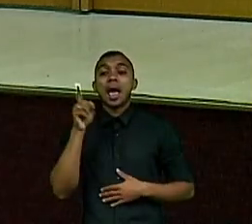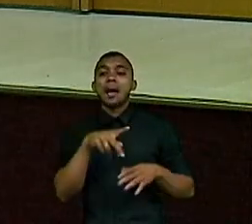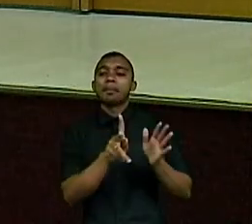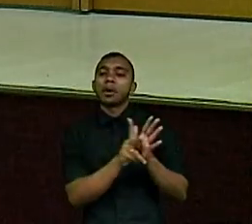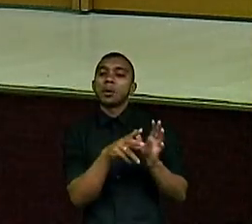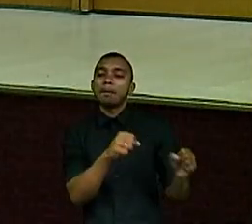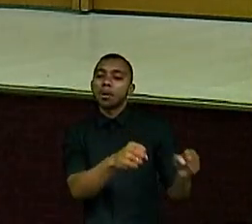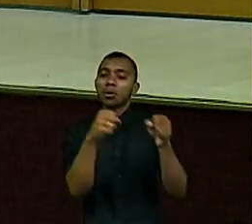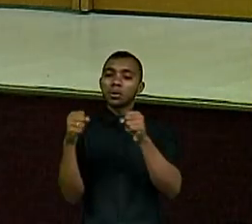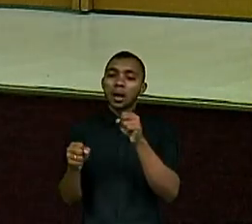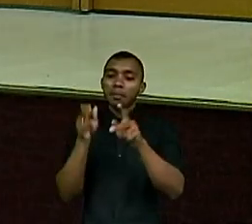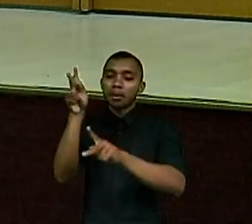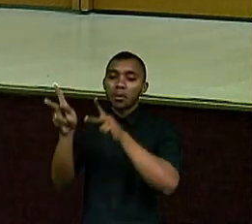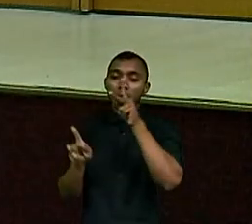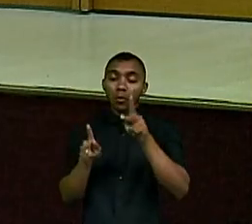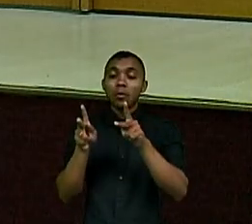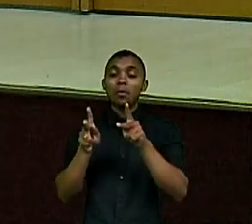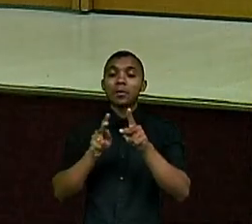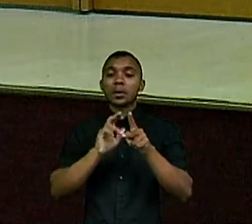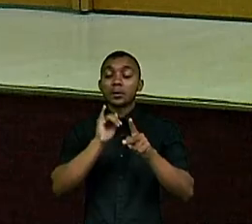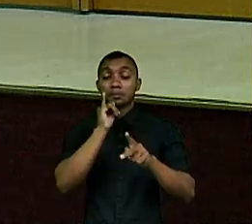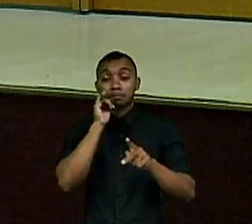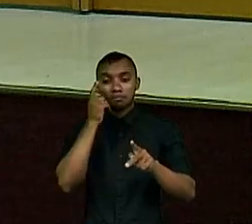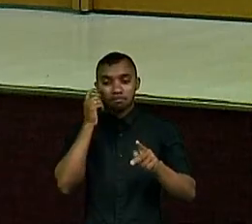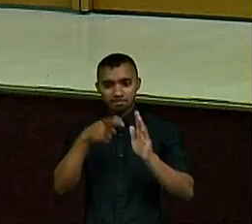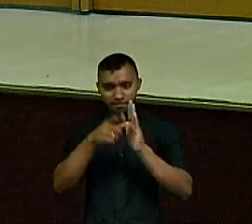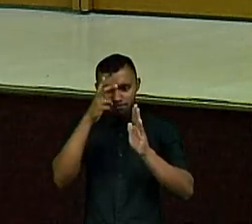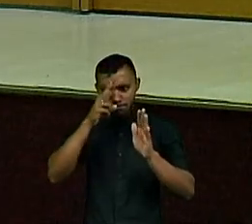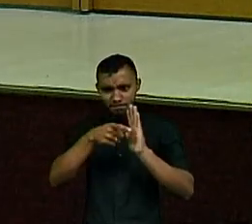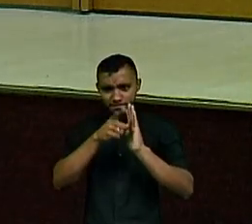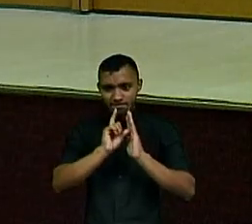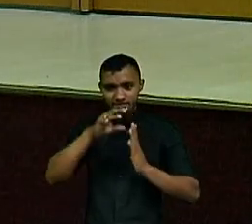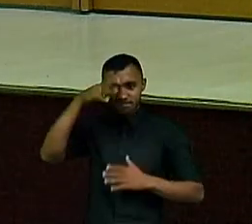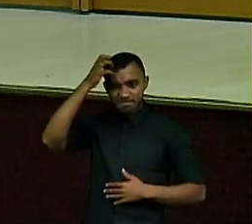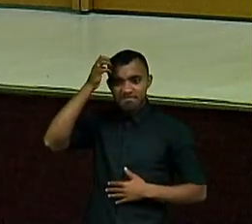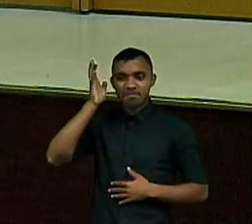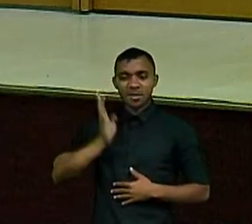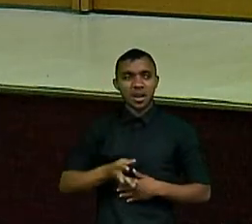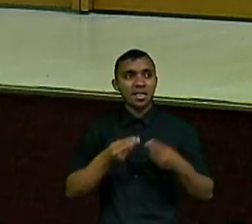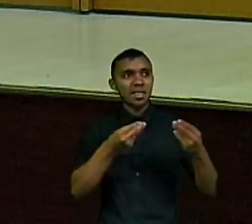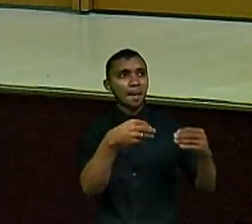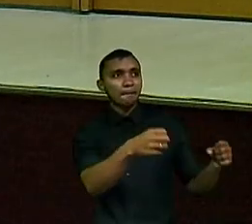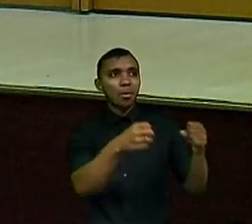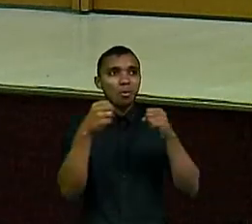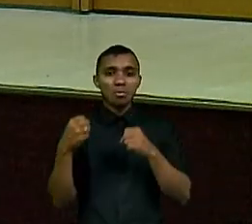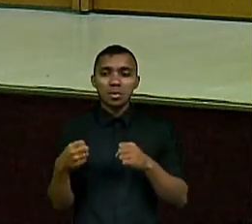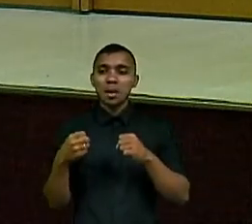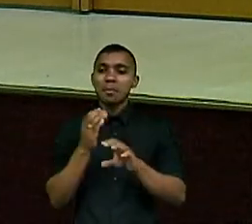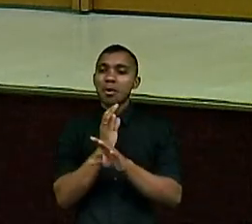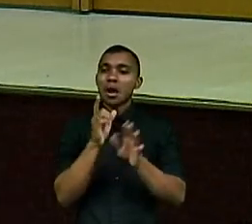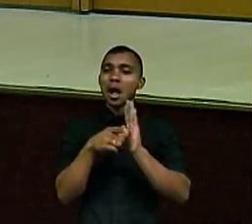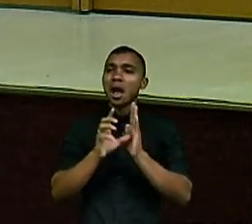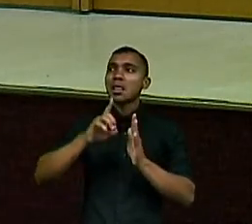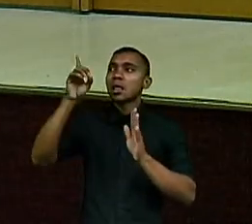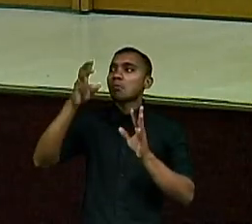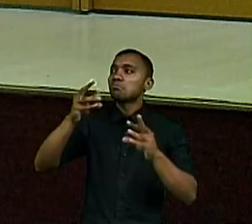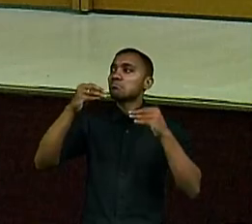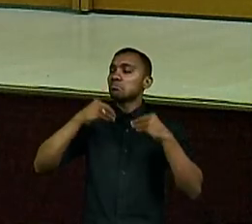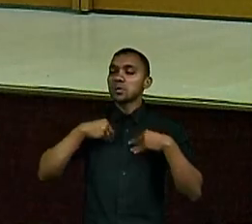a teoria do direito divino dos Reis que recebi o poder ele é de Deus